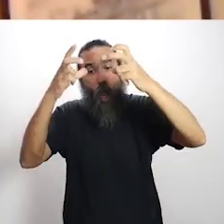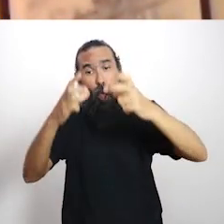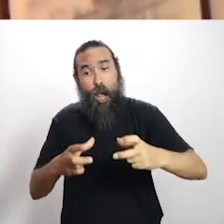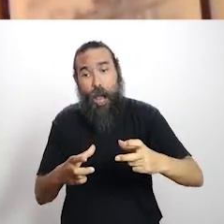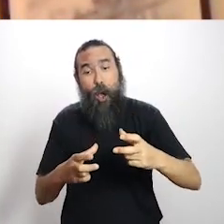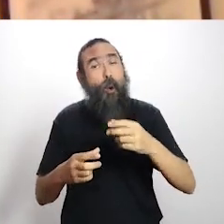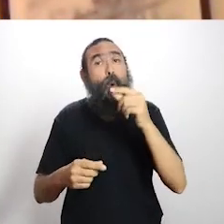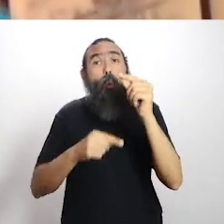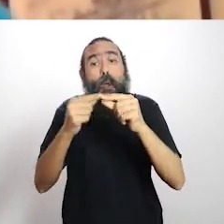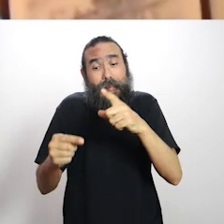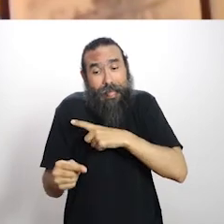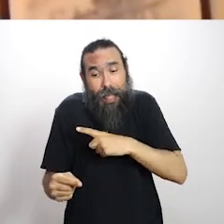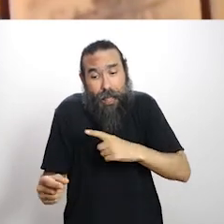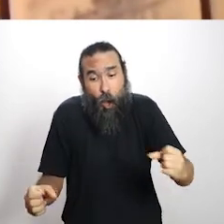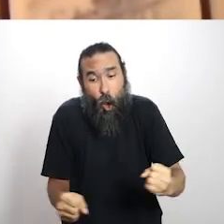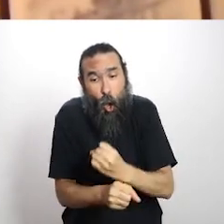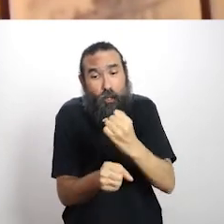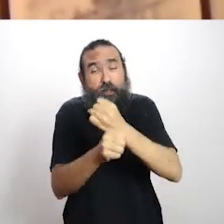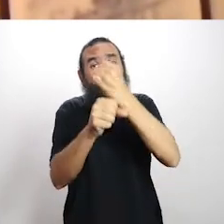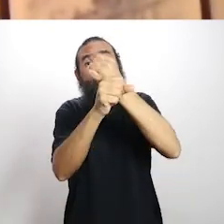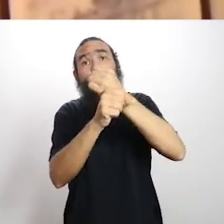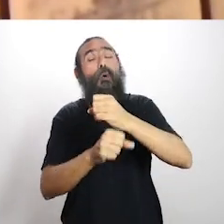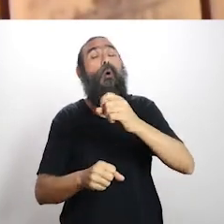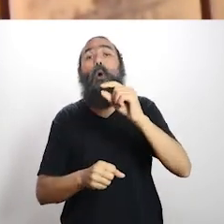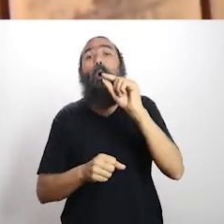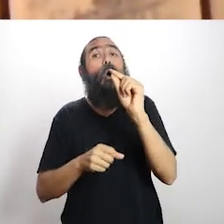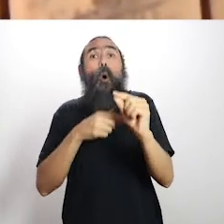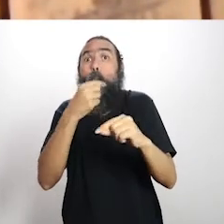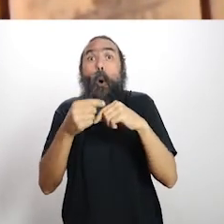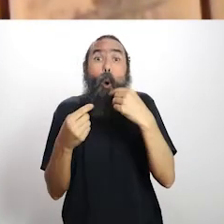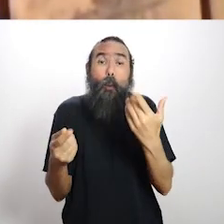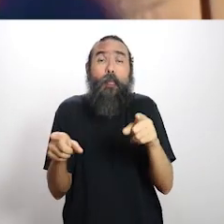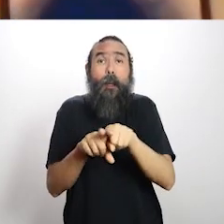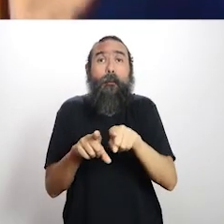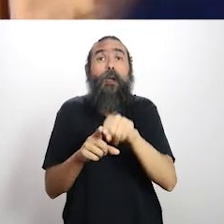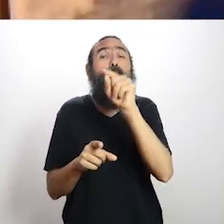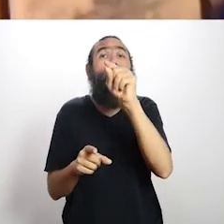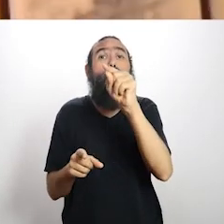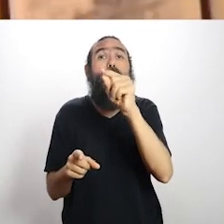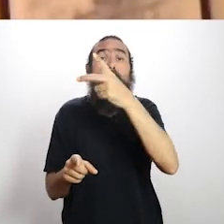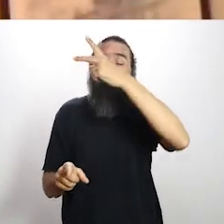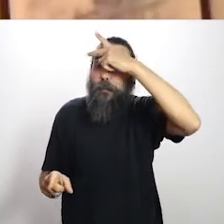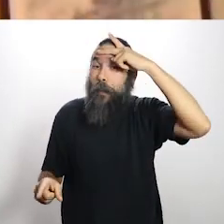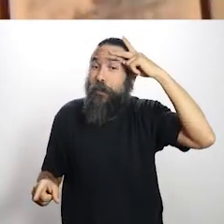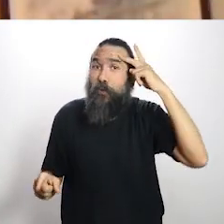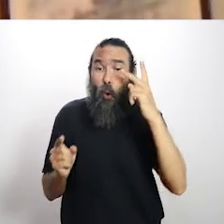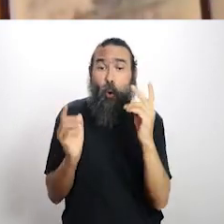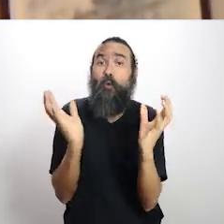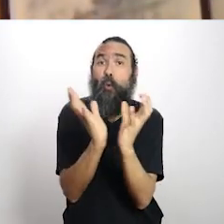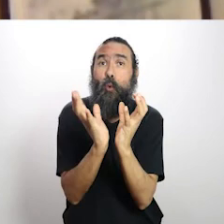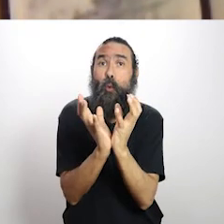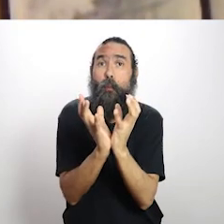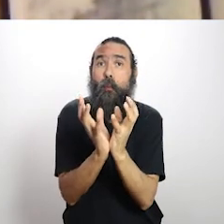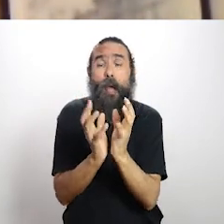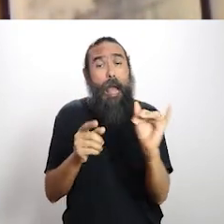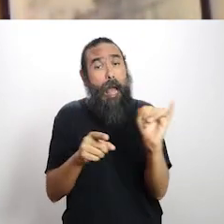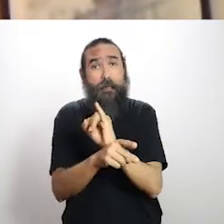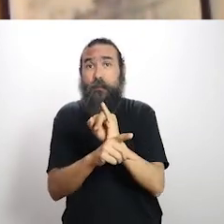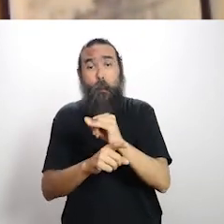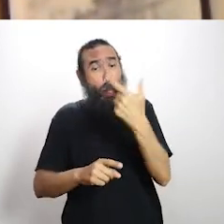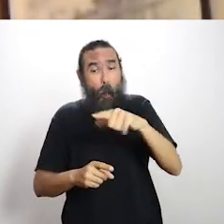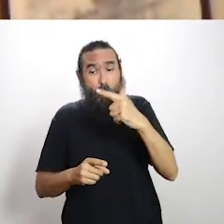indígena para os indígenas não tem nem o conceito de arte tal qual nós conhecemos porque a arte é parte da vida